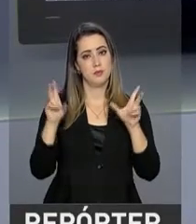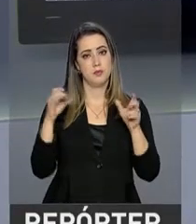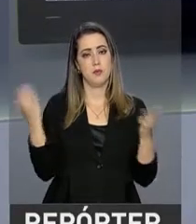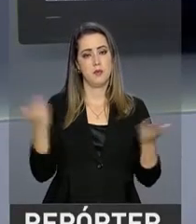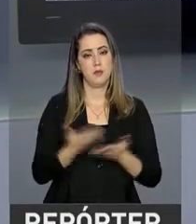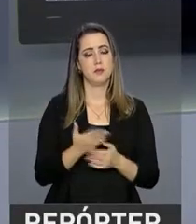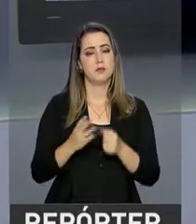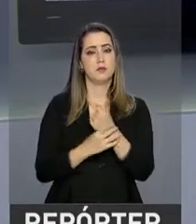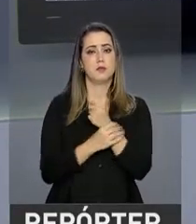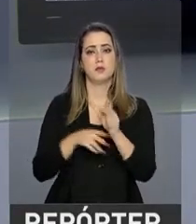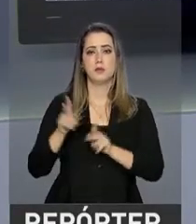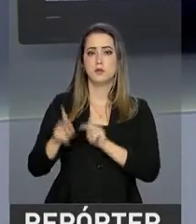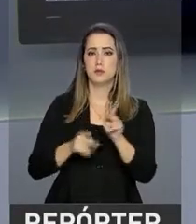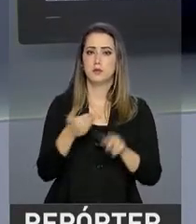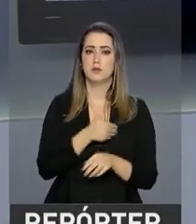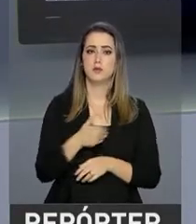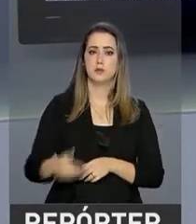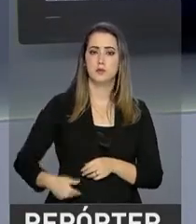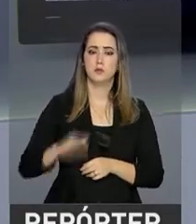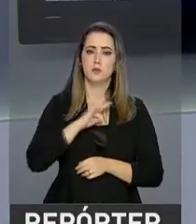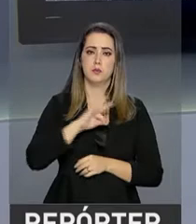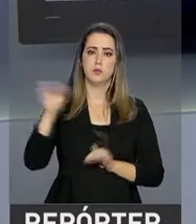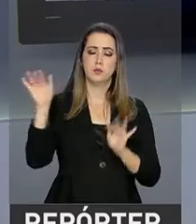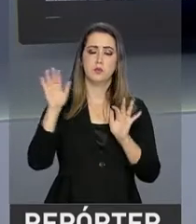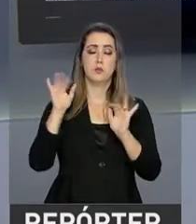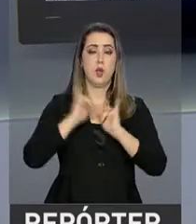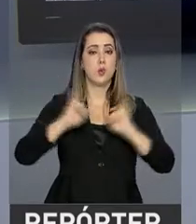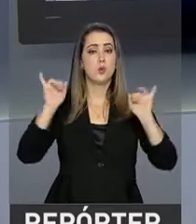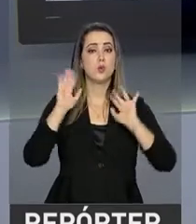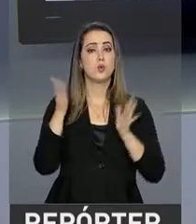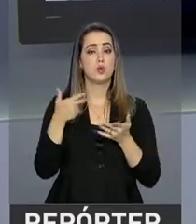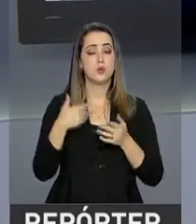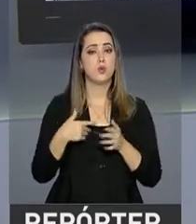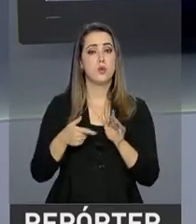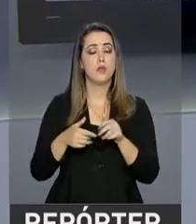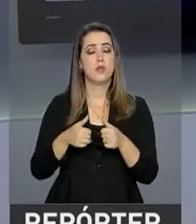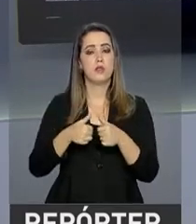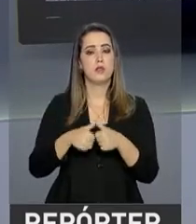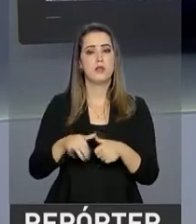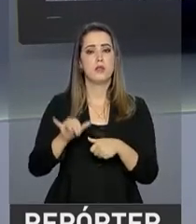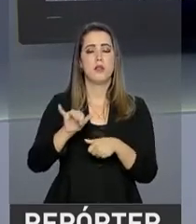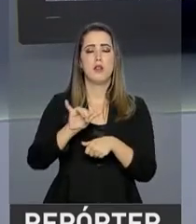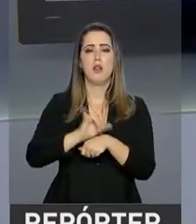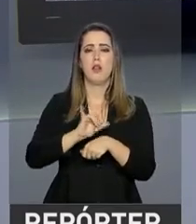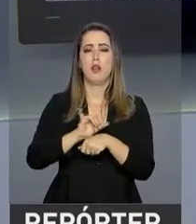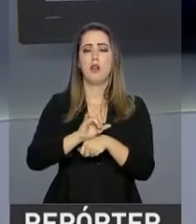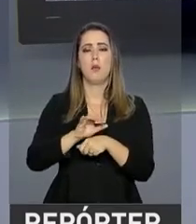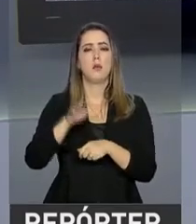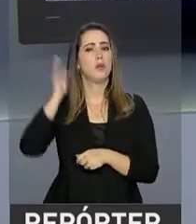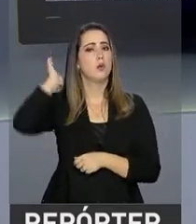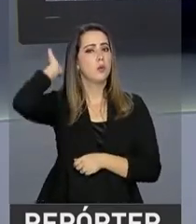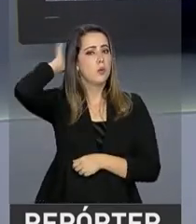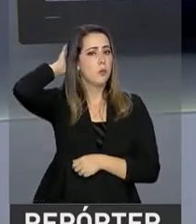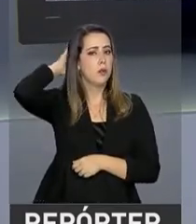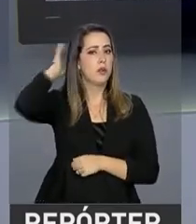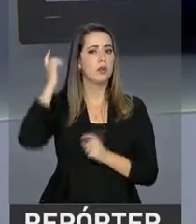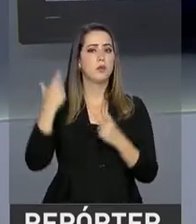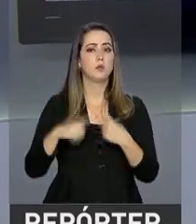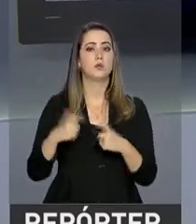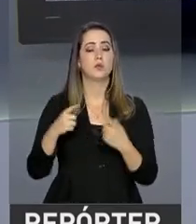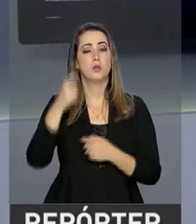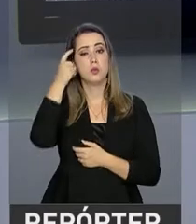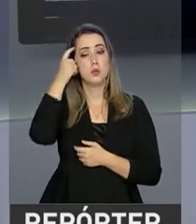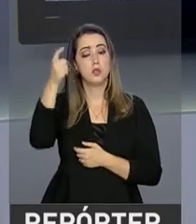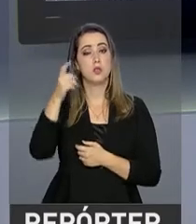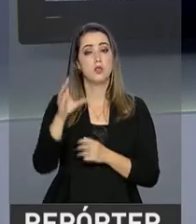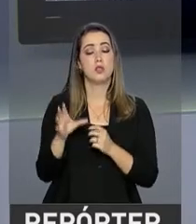agora é segurança pública. O governo federal anunciou que vai ficar em Belém a base do Centro de Inteligência de Segurança Pública da